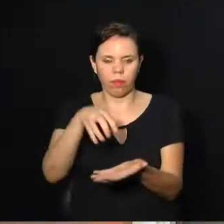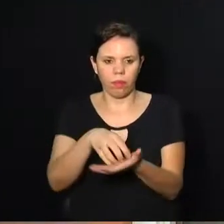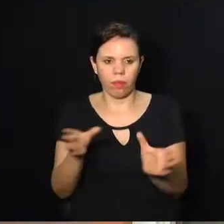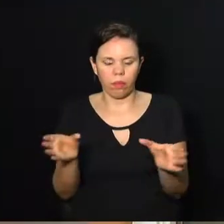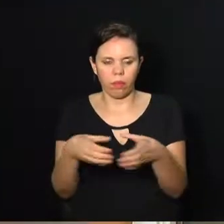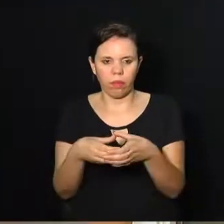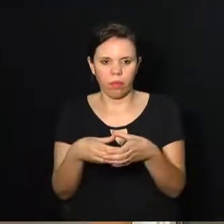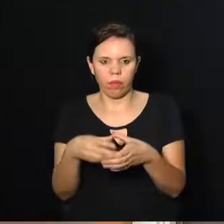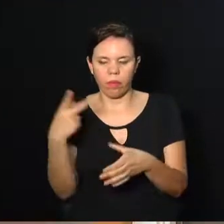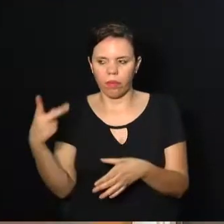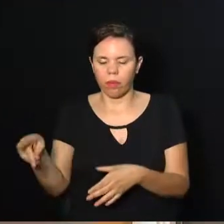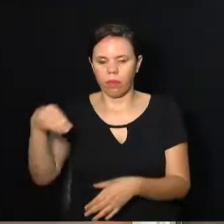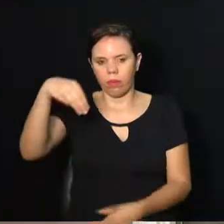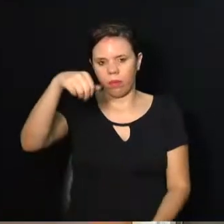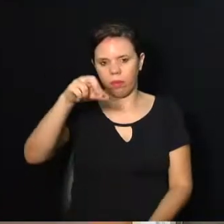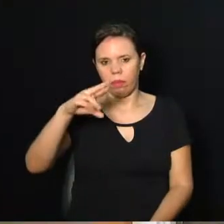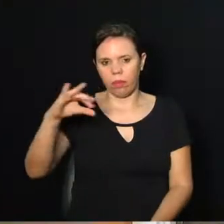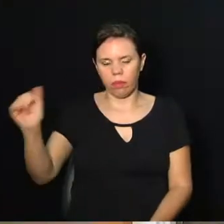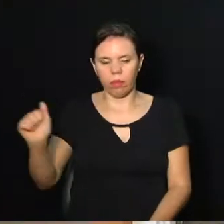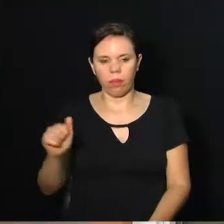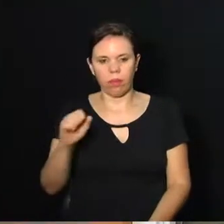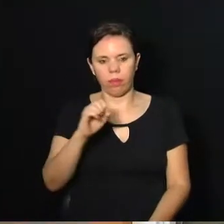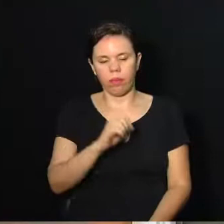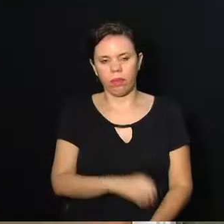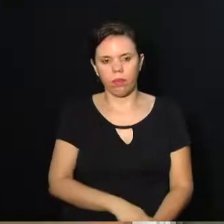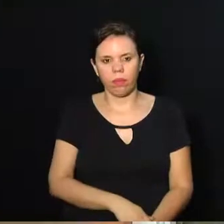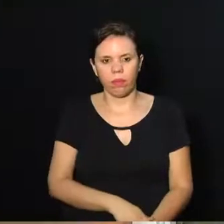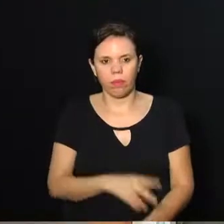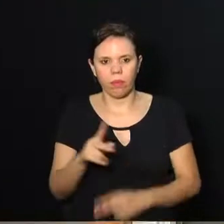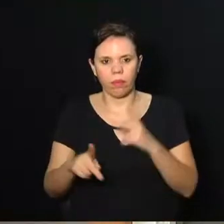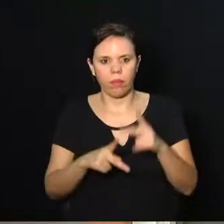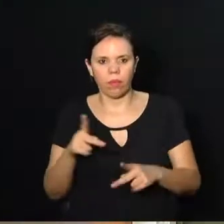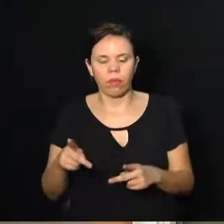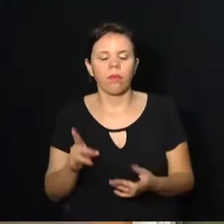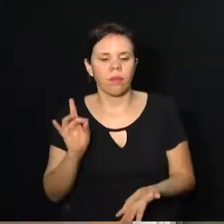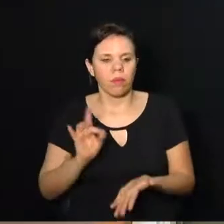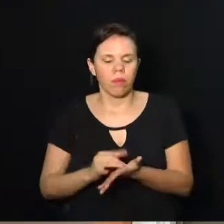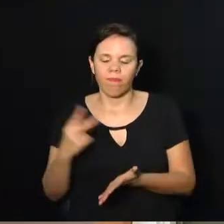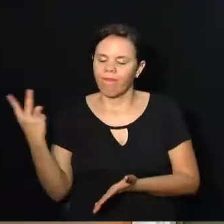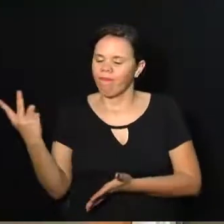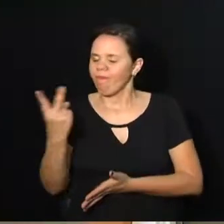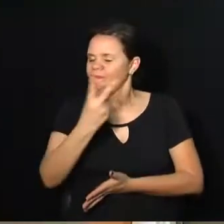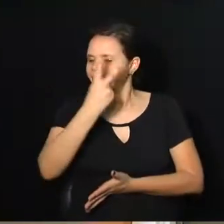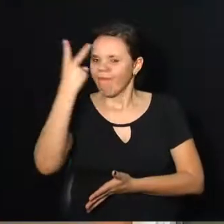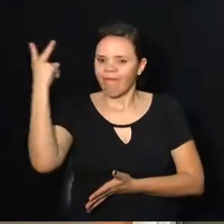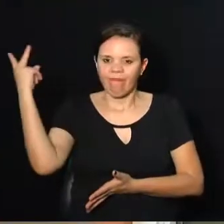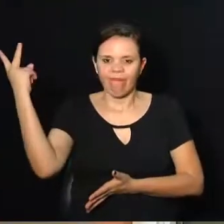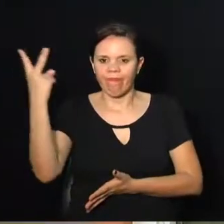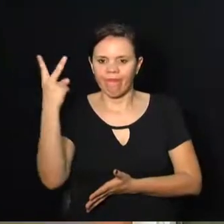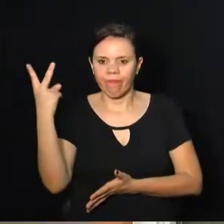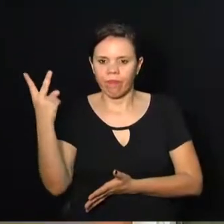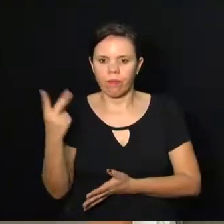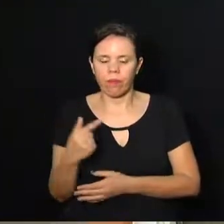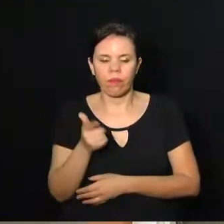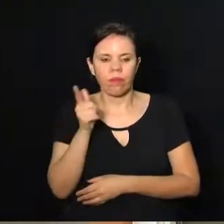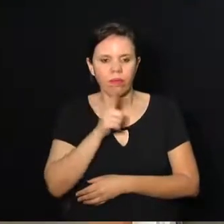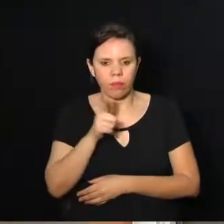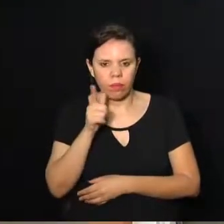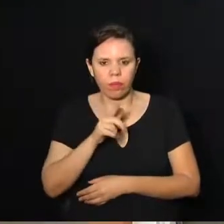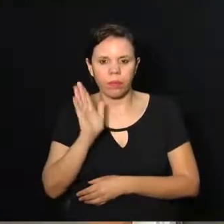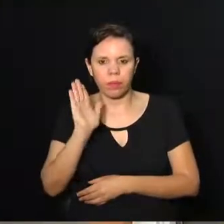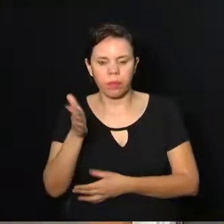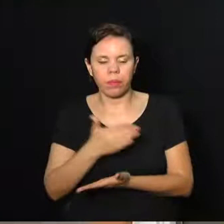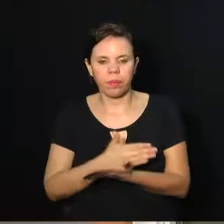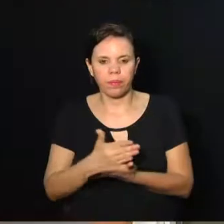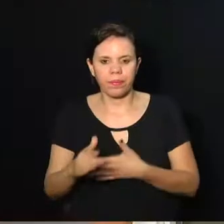Márcia, a Elaine, são pessoas assim que realmente valem ouro e conseguiram já